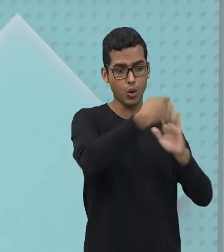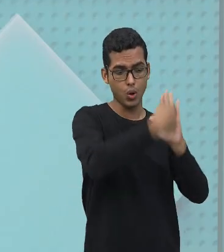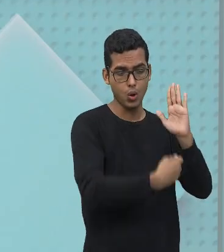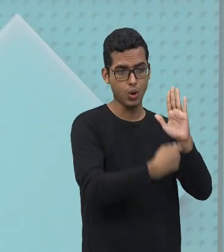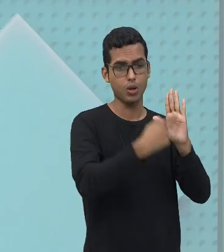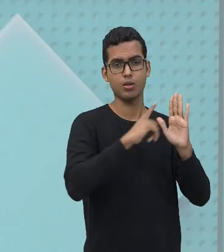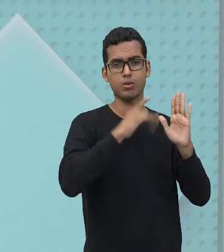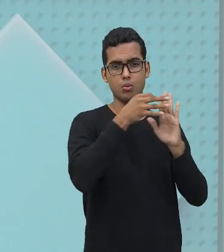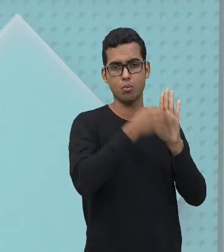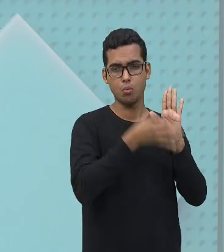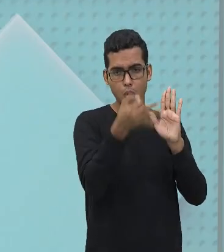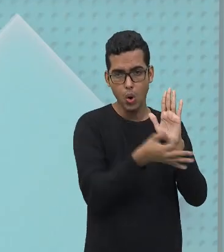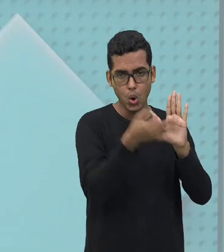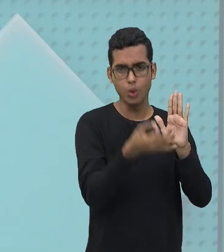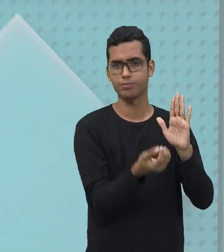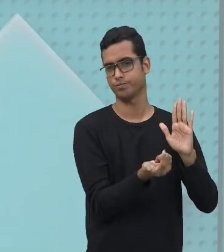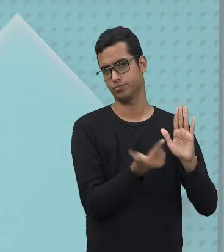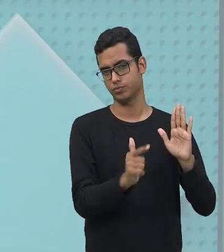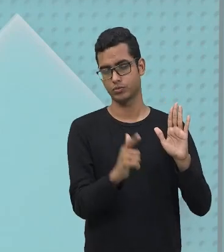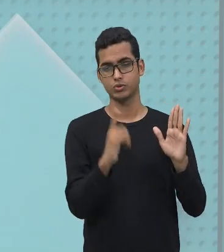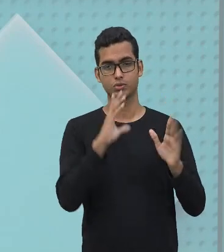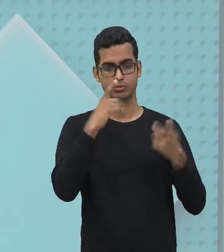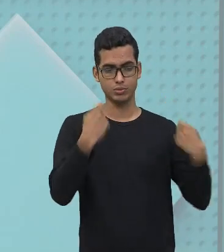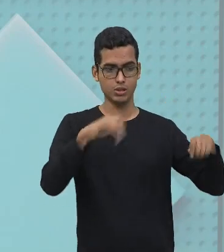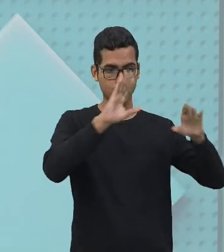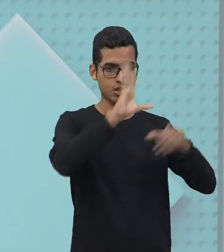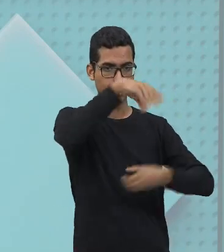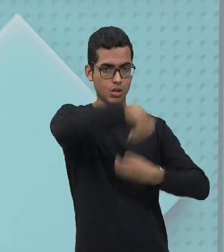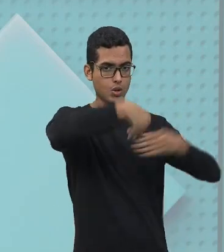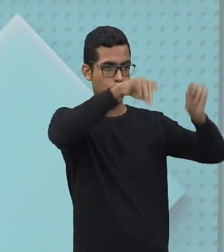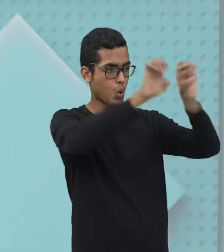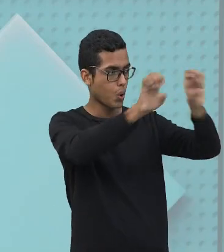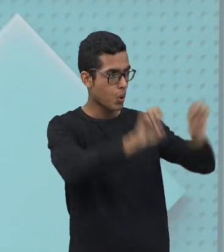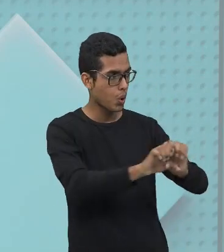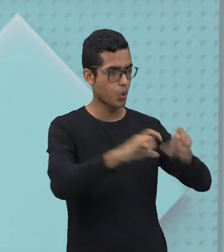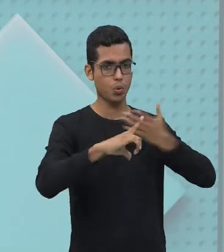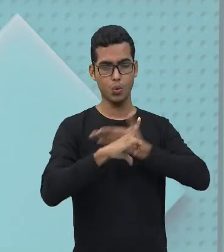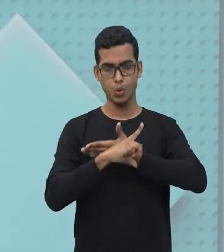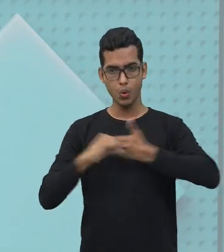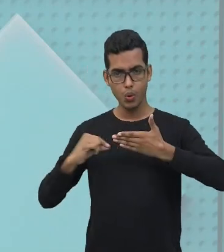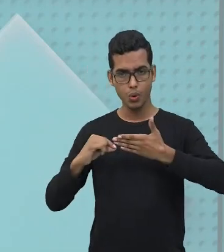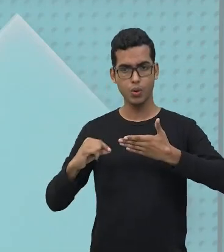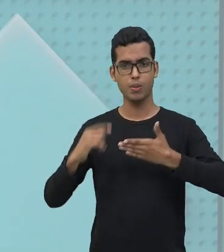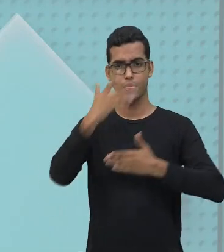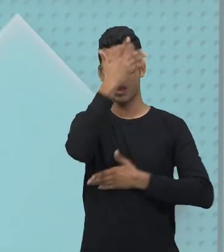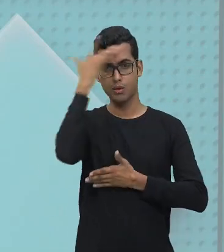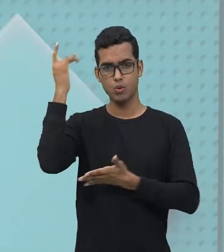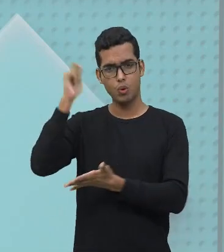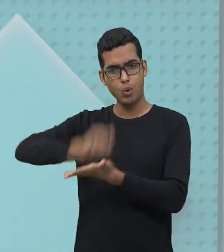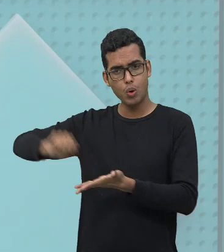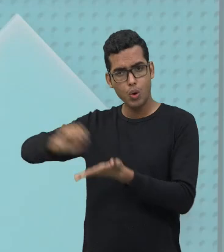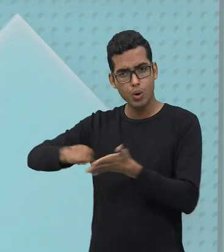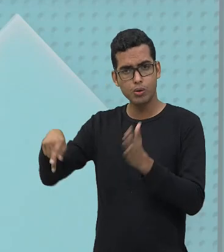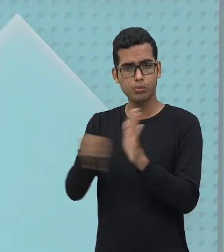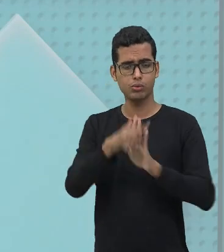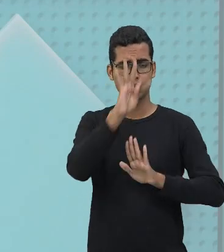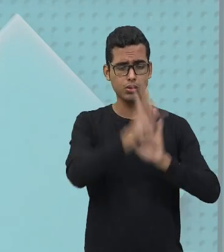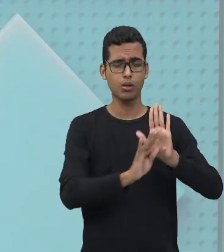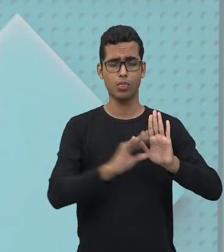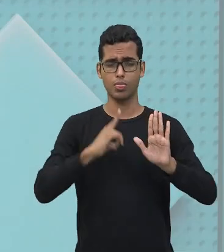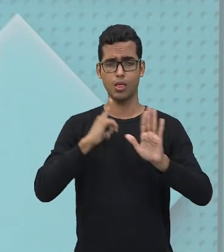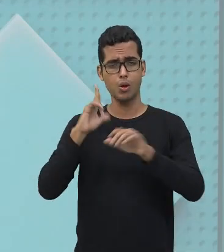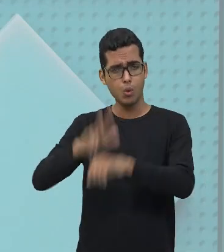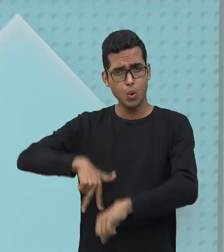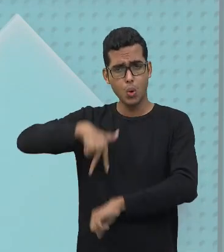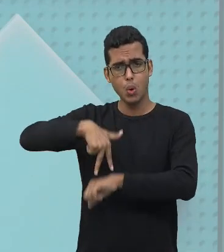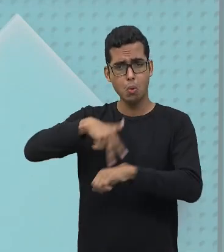pede, ele exige, dentro da sua estrutura, que o autor, quem está escrevendo o texto, tenha um posicionamento, seja a